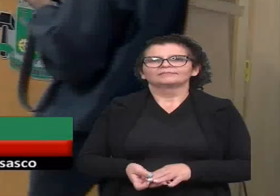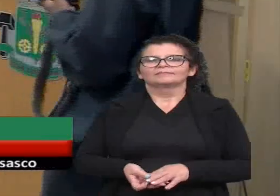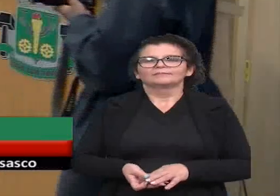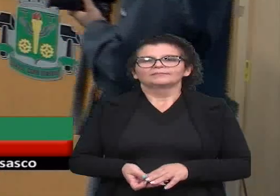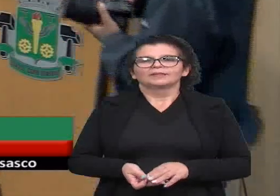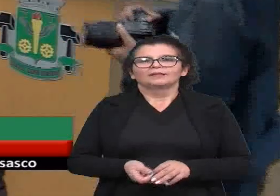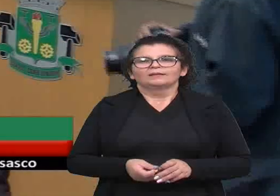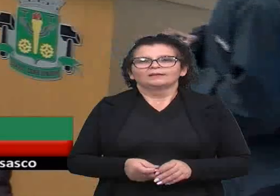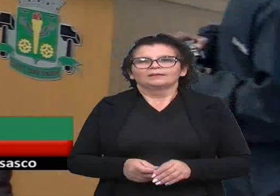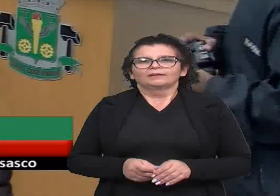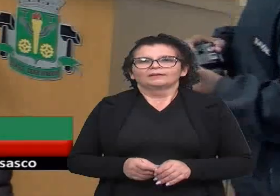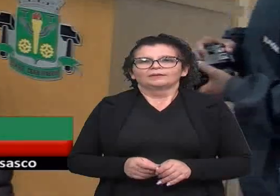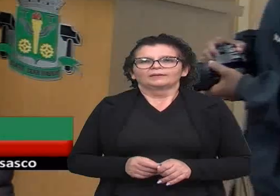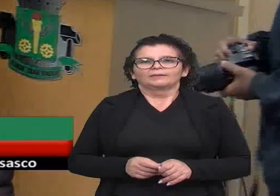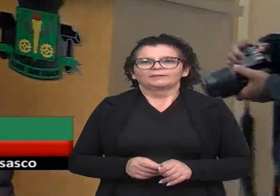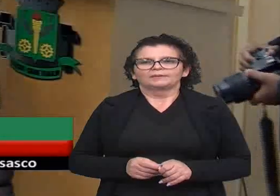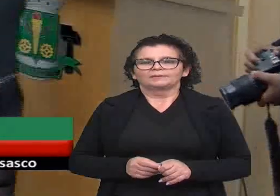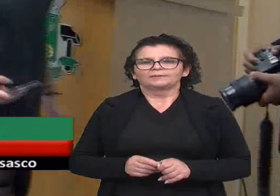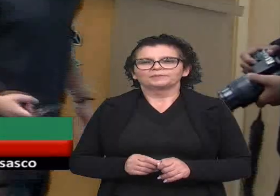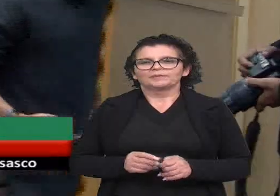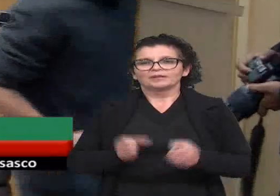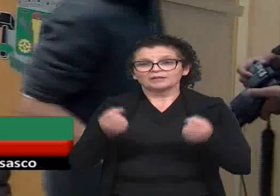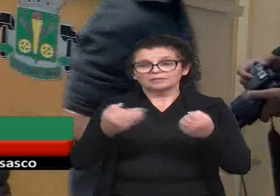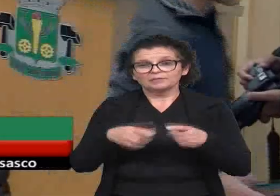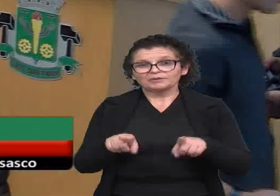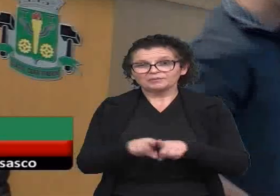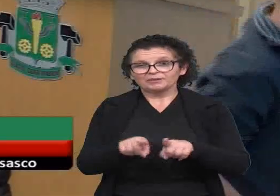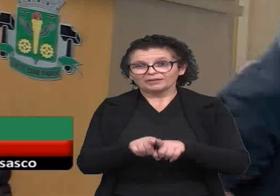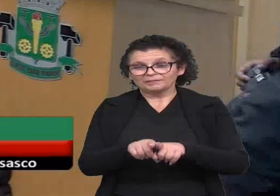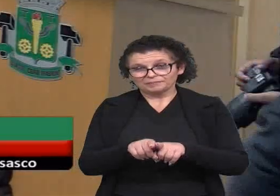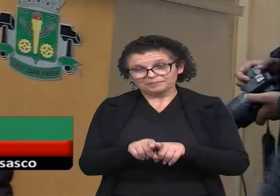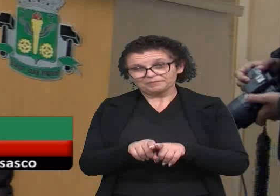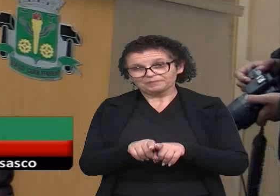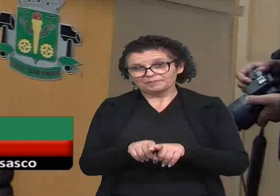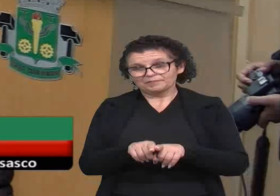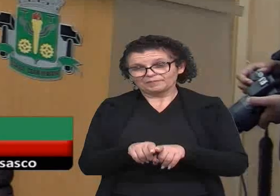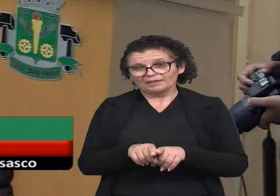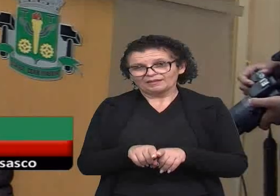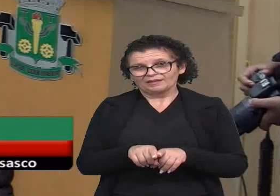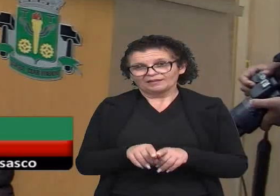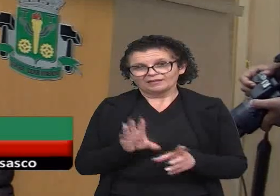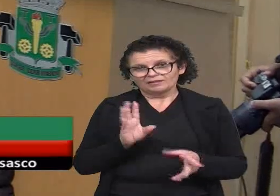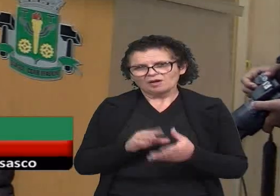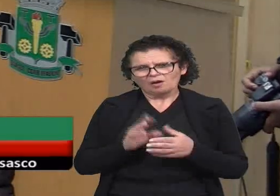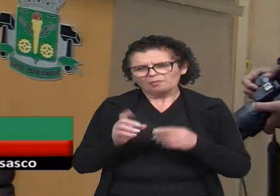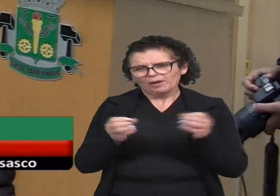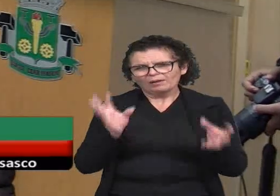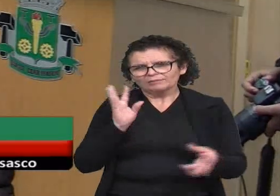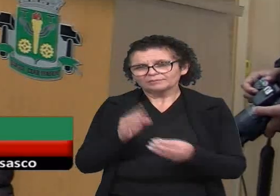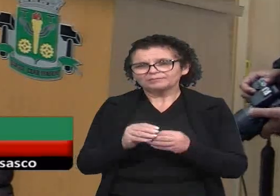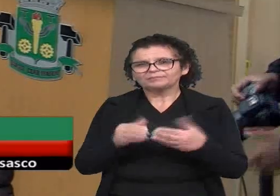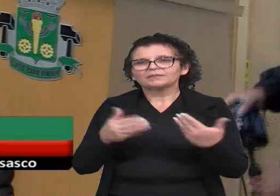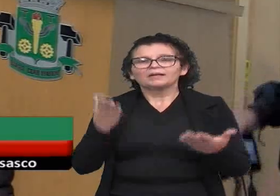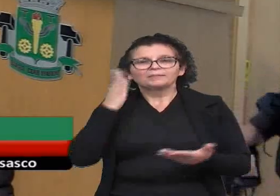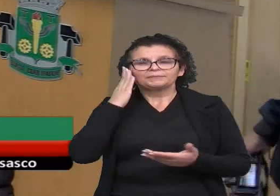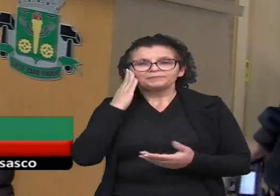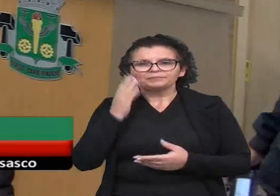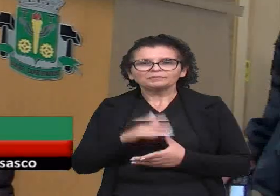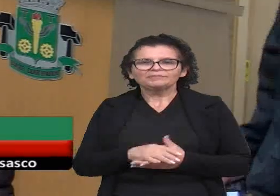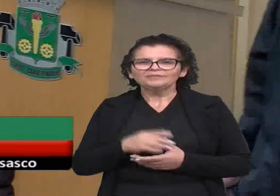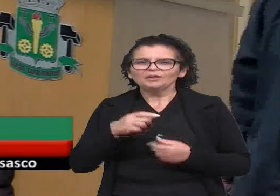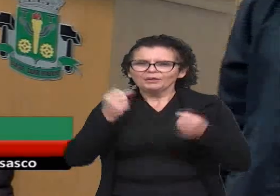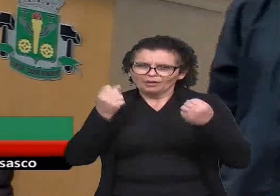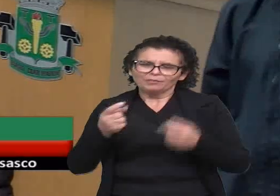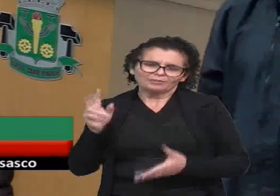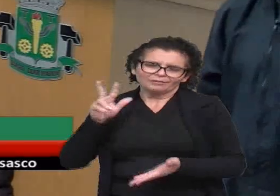Então, não, presidente, também é que o Laje estava falando, eu vi que, né, até para adiantar mais o expediente, que eu sei disso, mas não podia